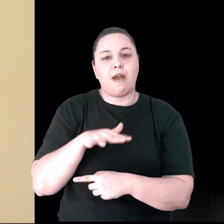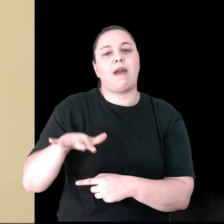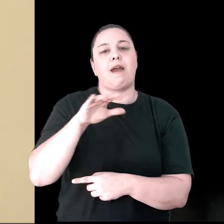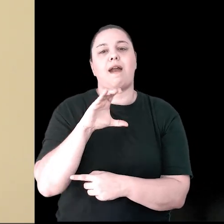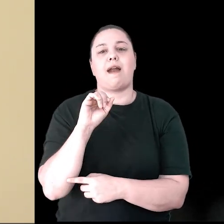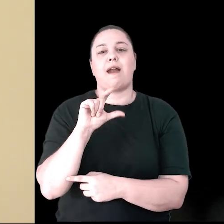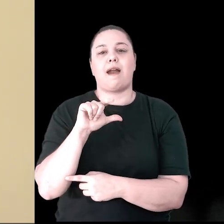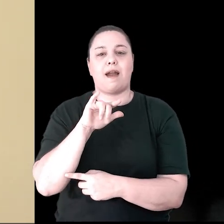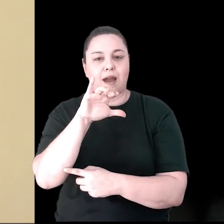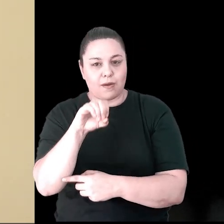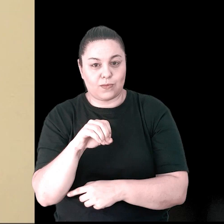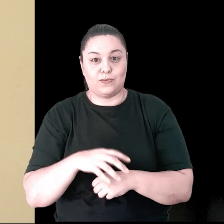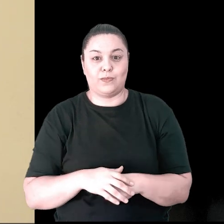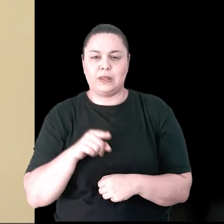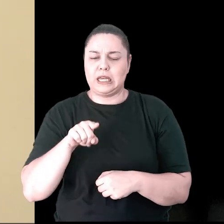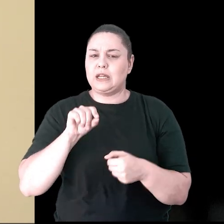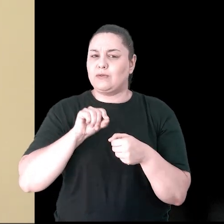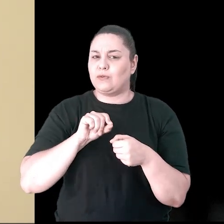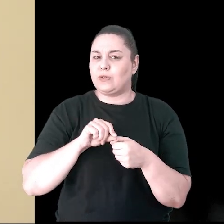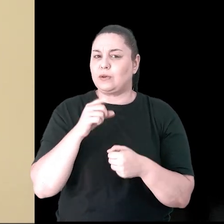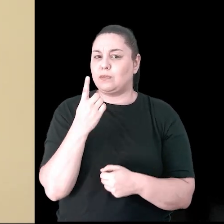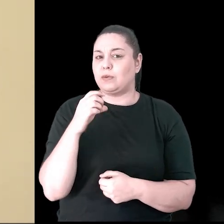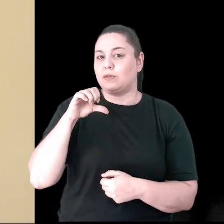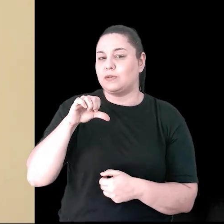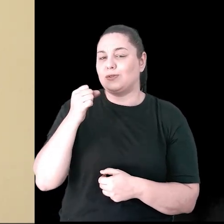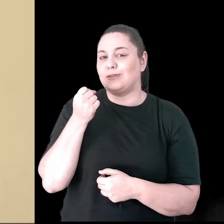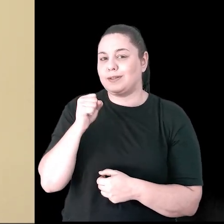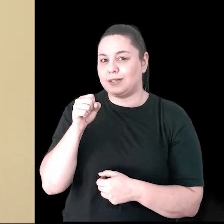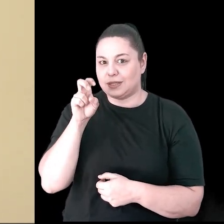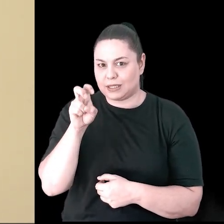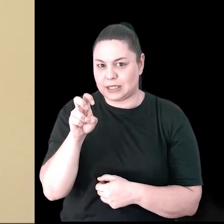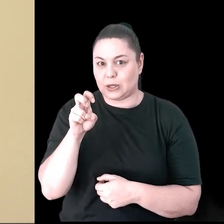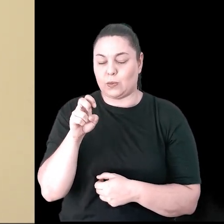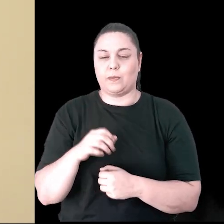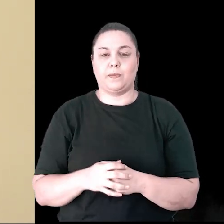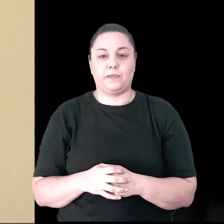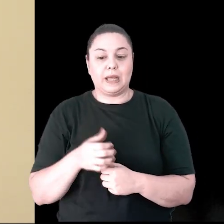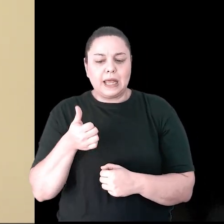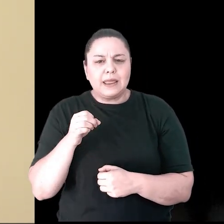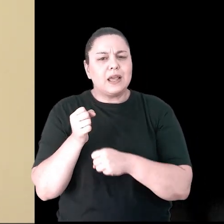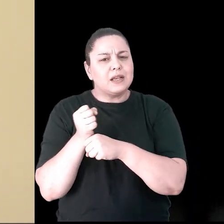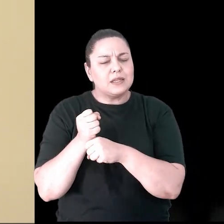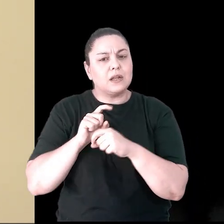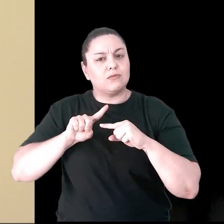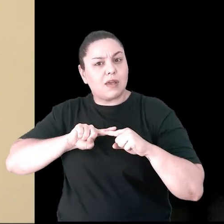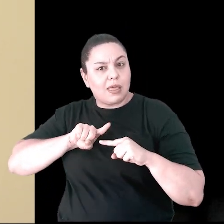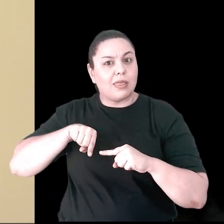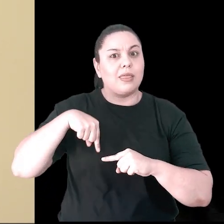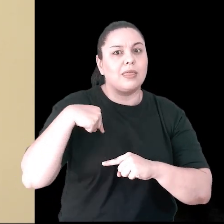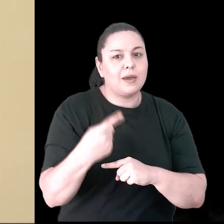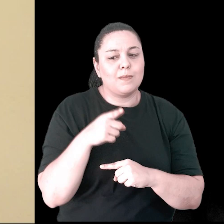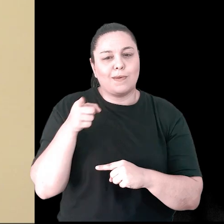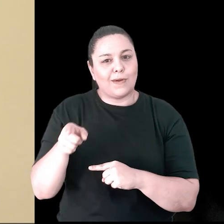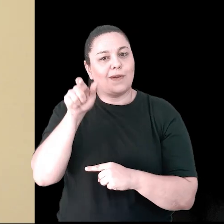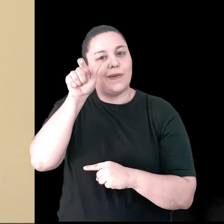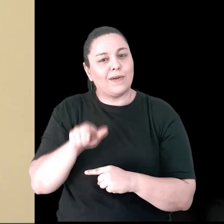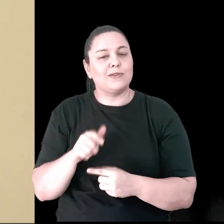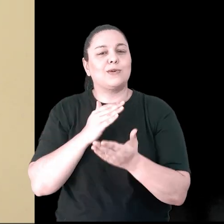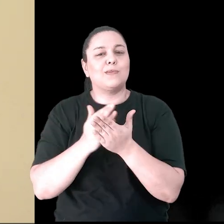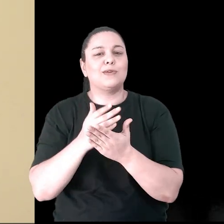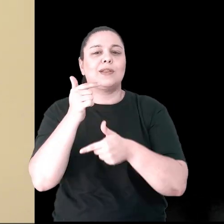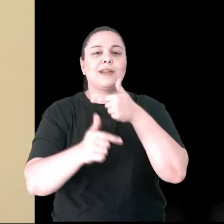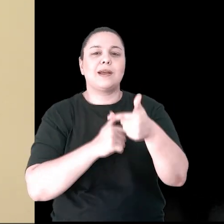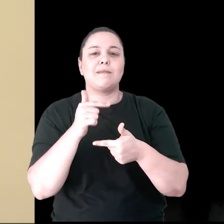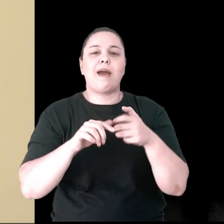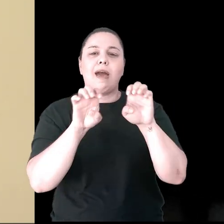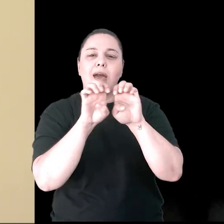cálcio. A aequorina recombinante foi feita em 1985. 10 anos depois, Shimomura começou a trabalhar